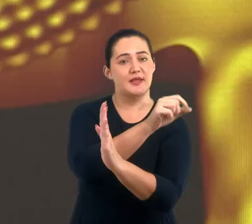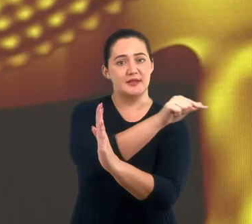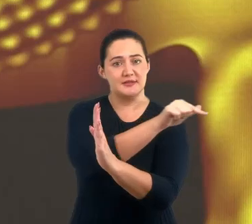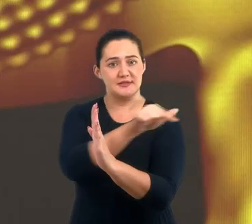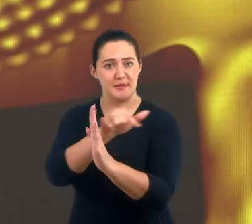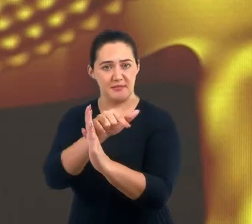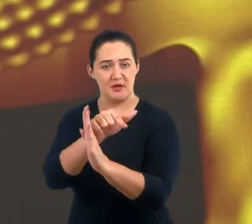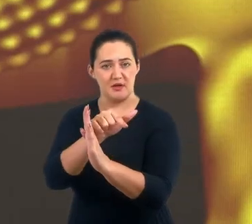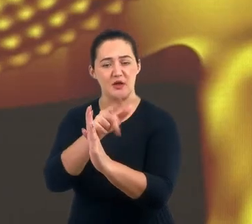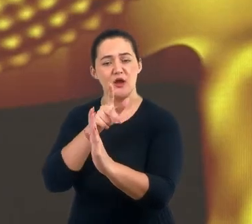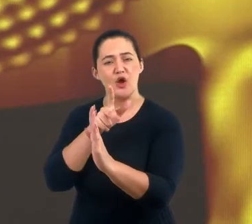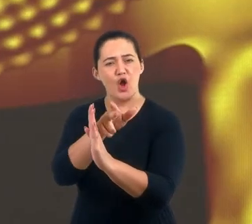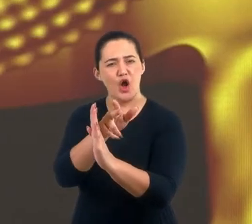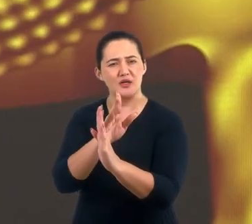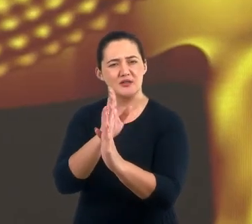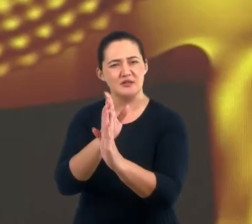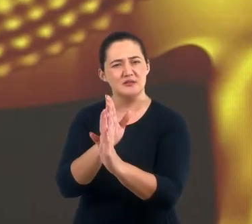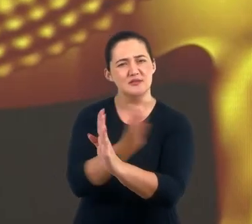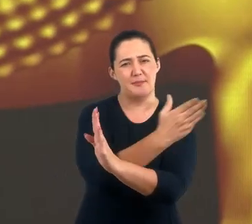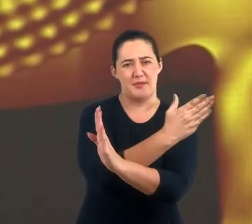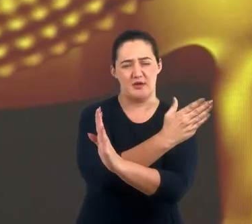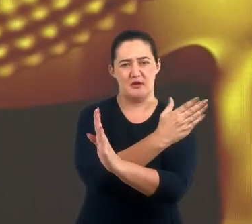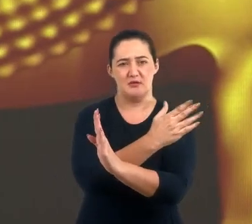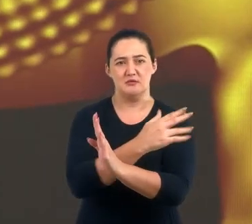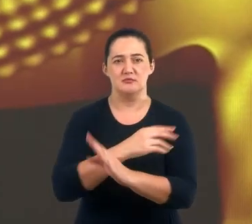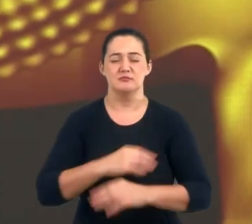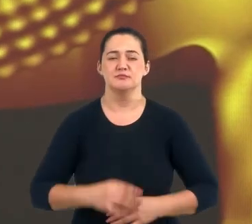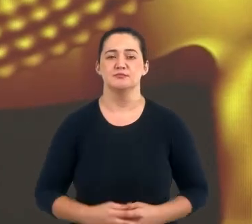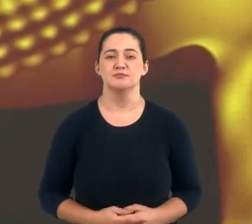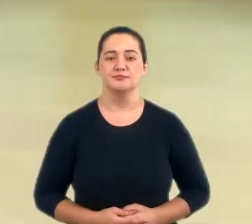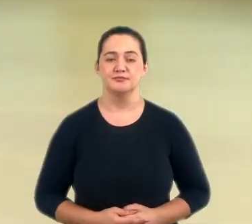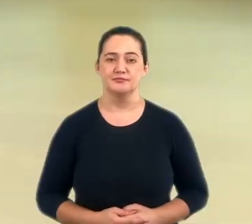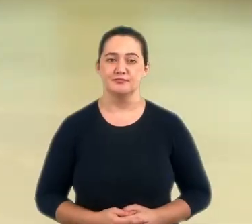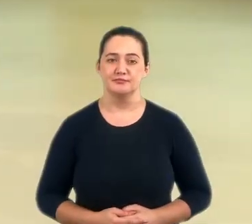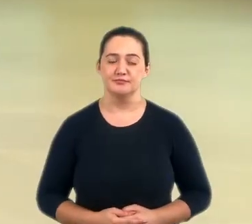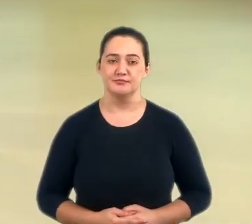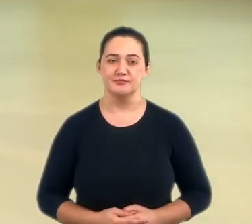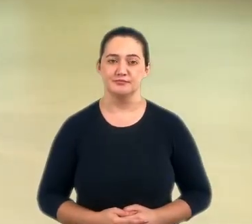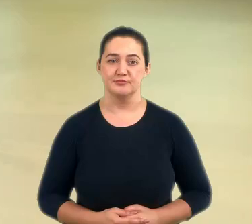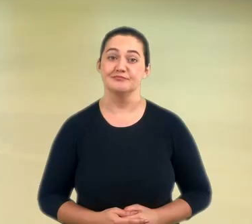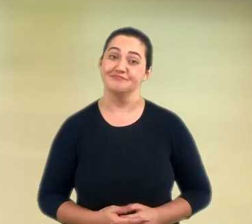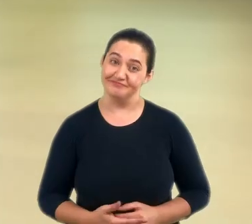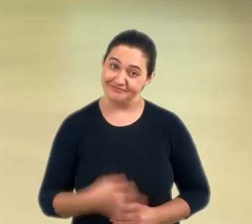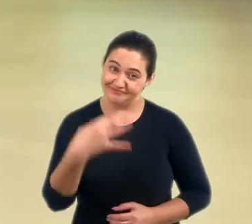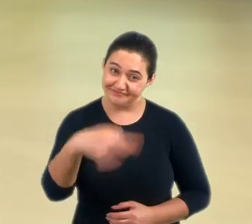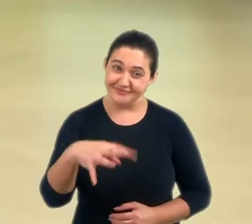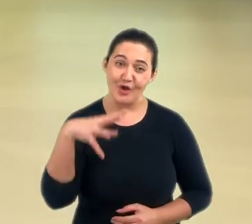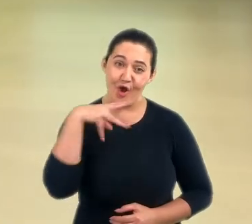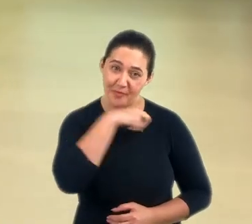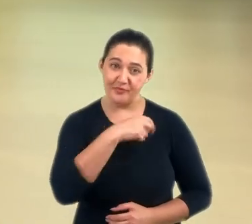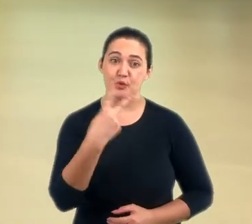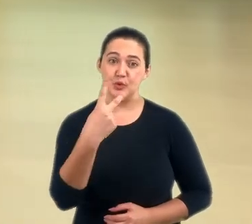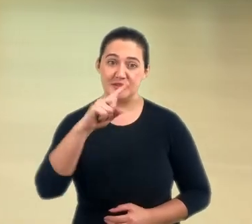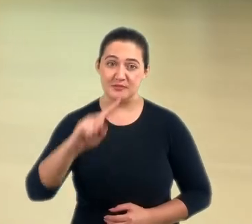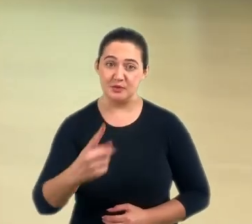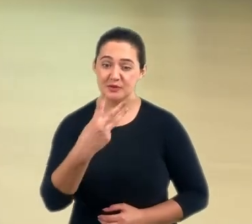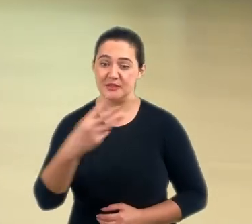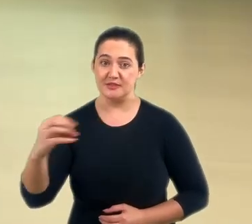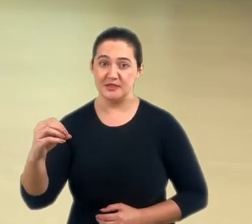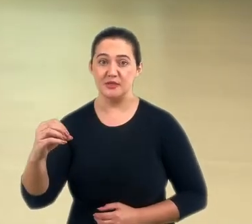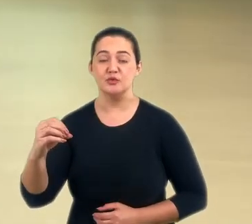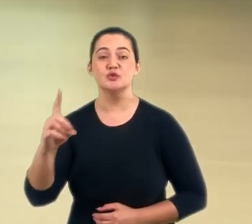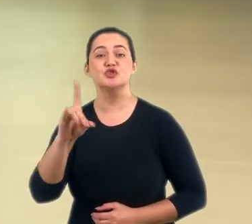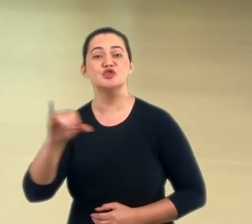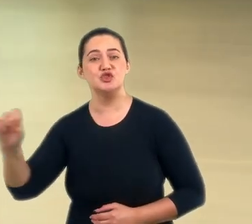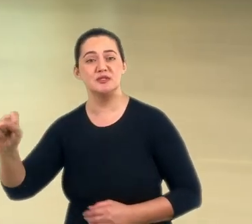são cortadas, determinadas, separadas? Obviamente, os 2.300 dias proféticos